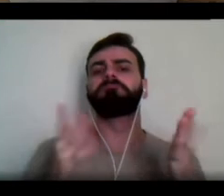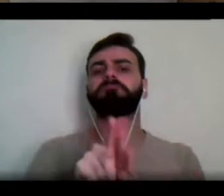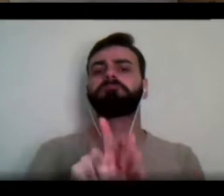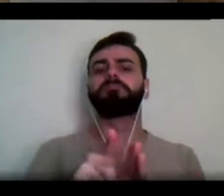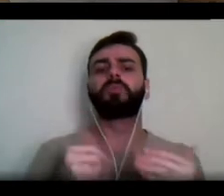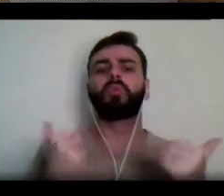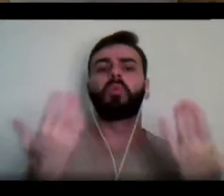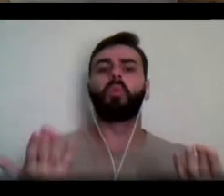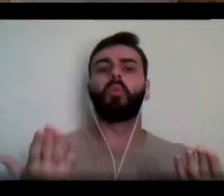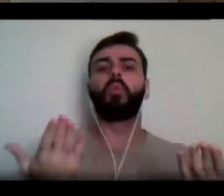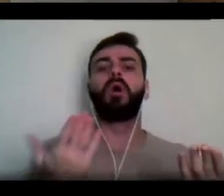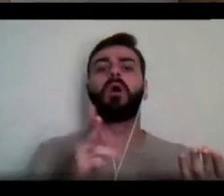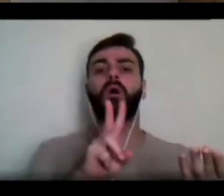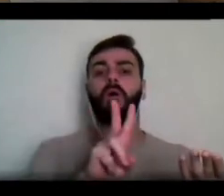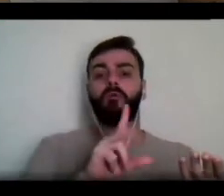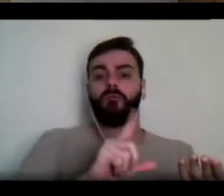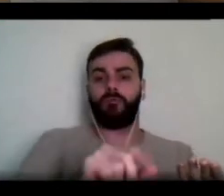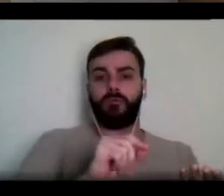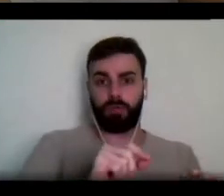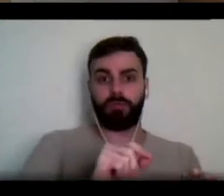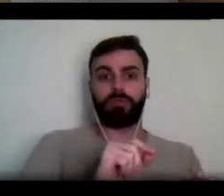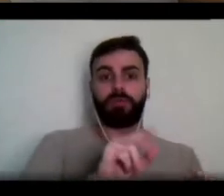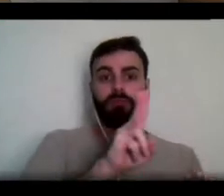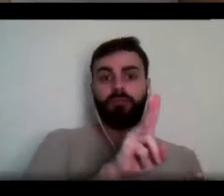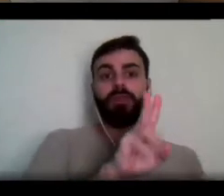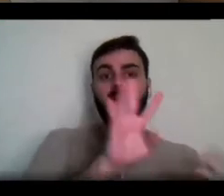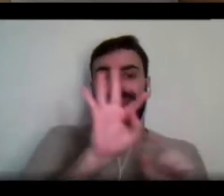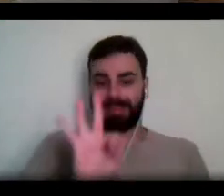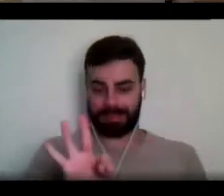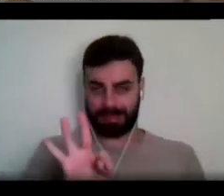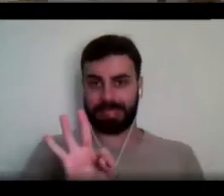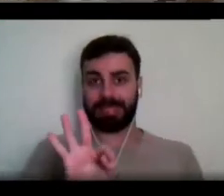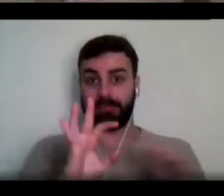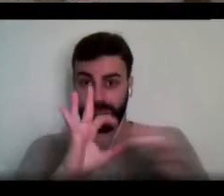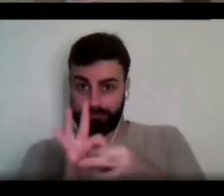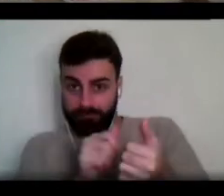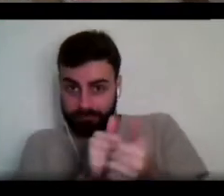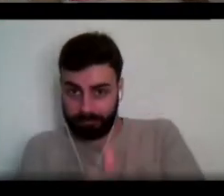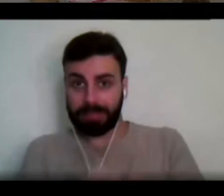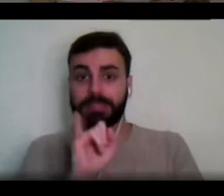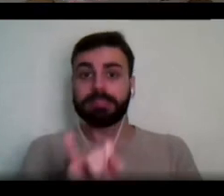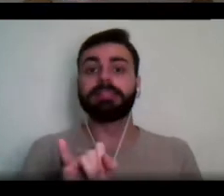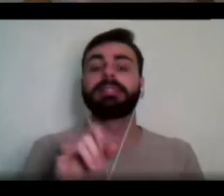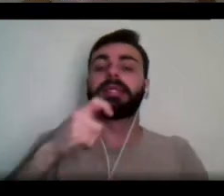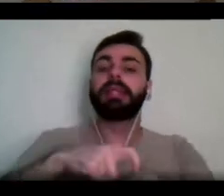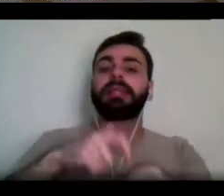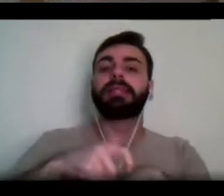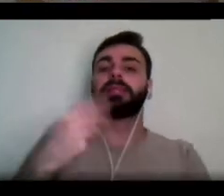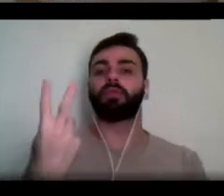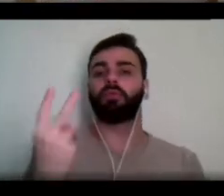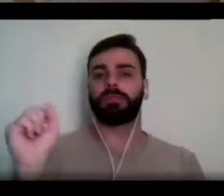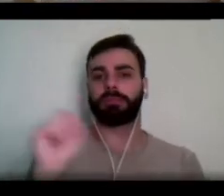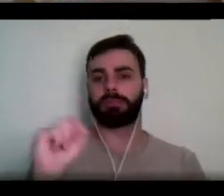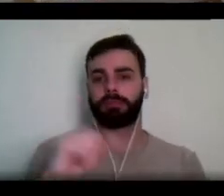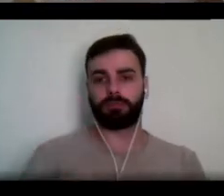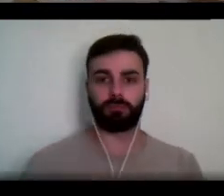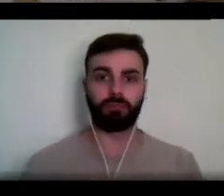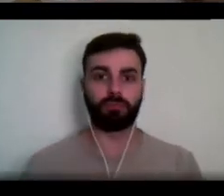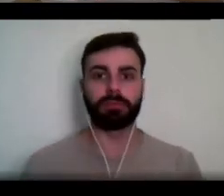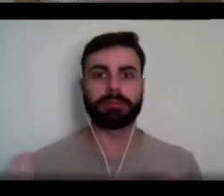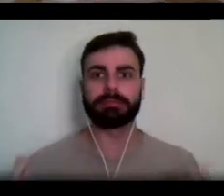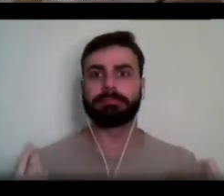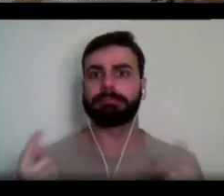para t igual a 2 segundos? E agora, como é que eu faço?